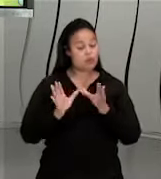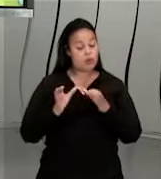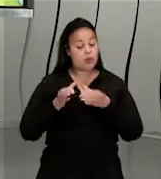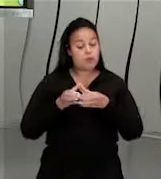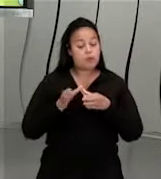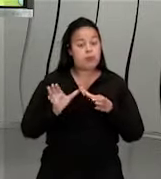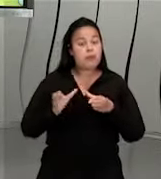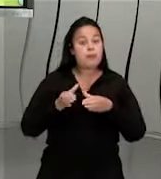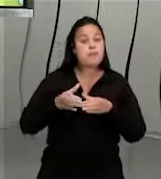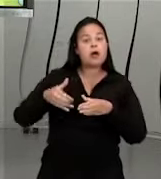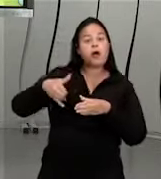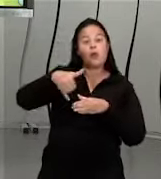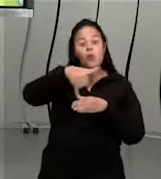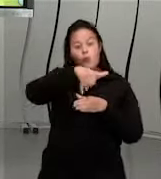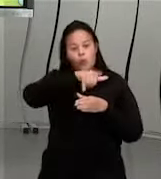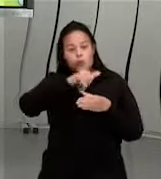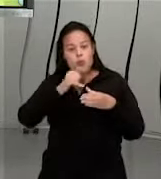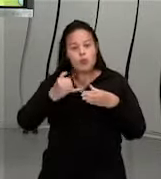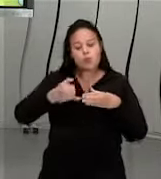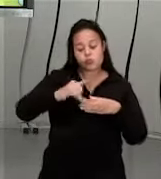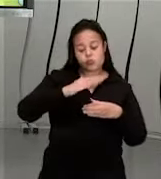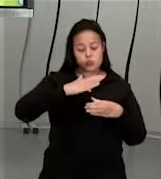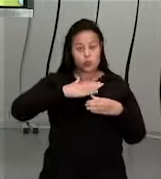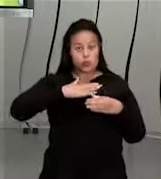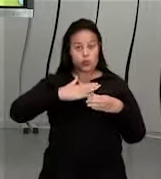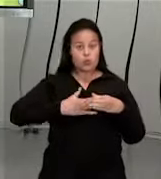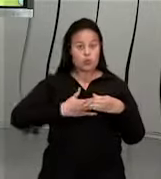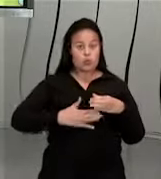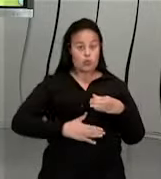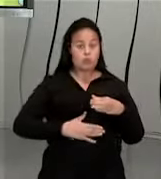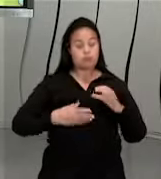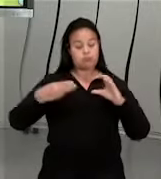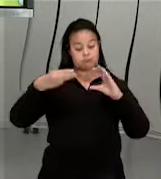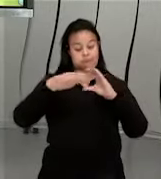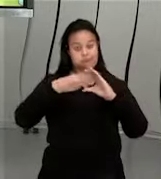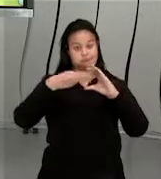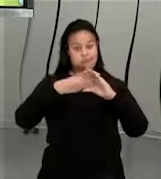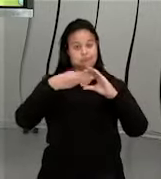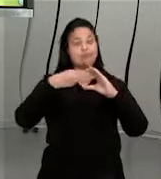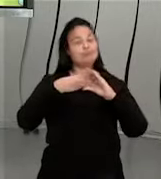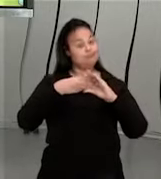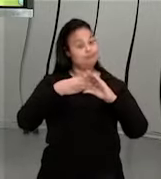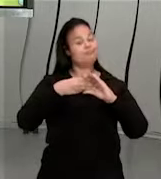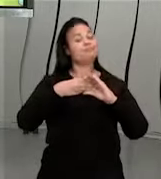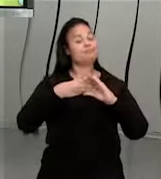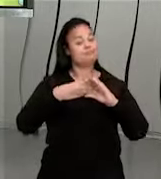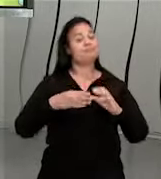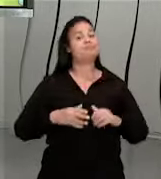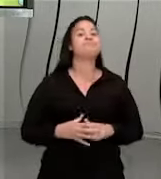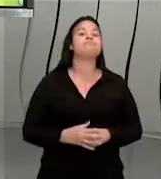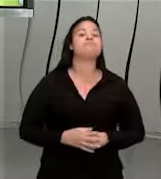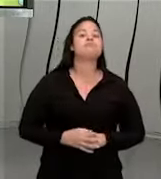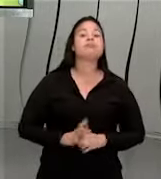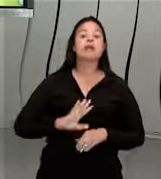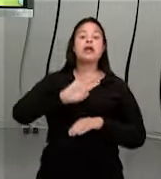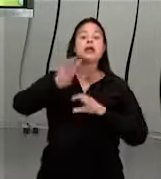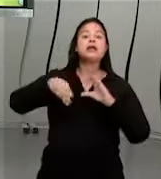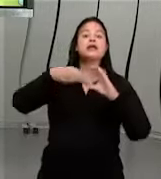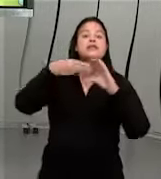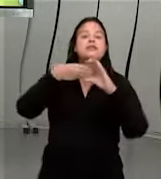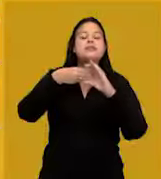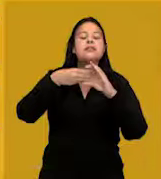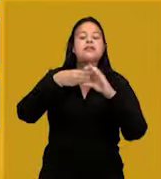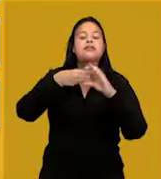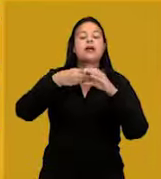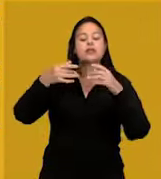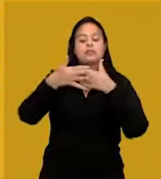armazenar gordura dentro das suas células. Então, essas células do tecido adiposo